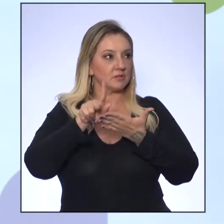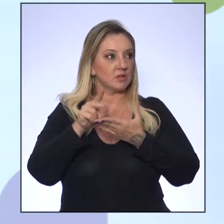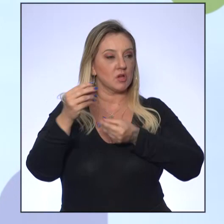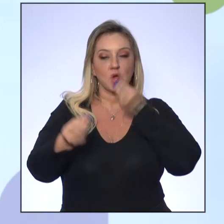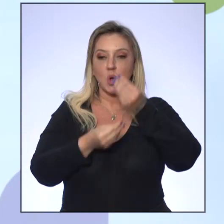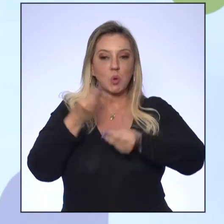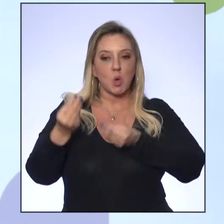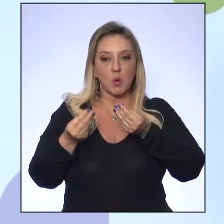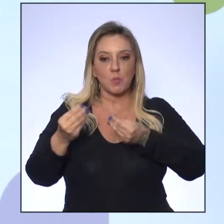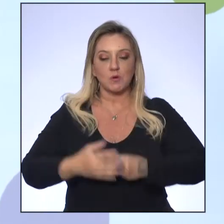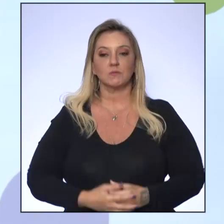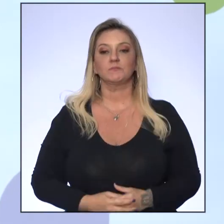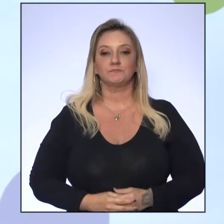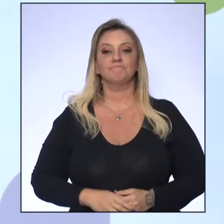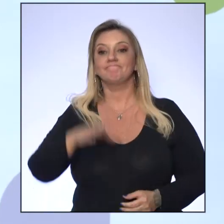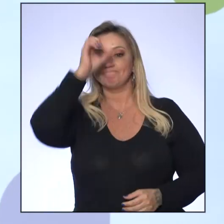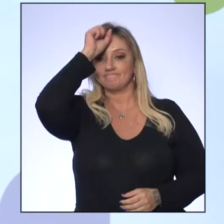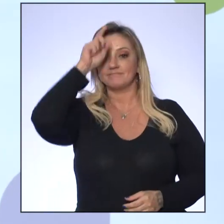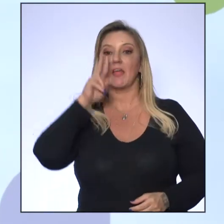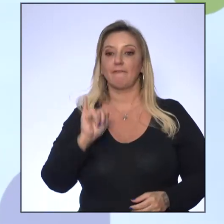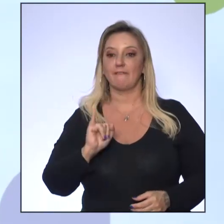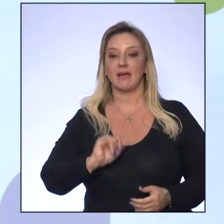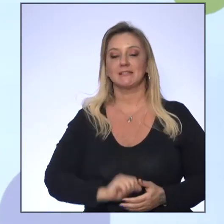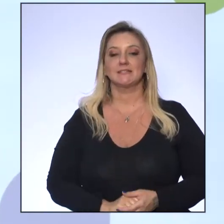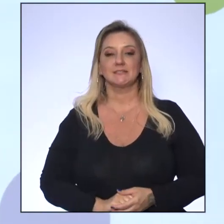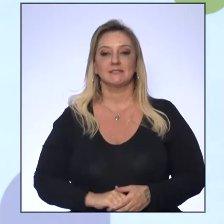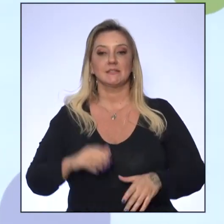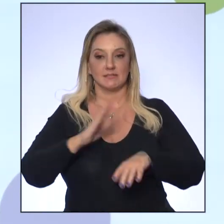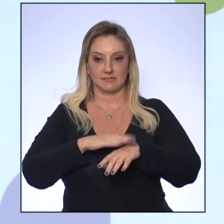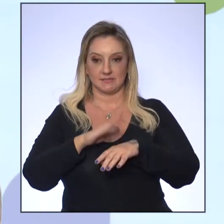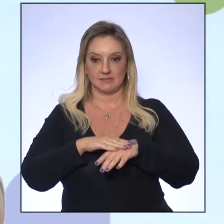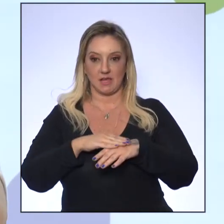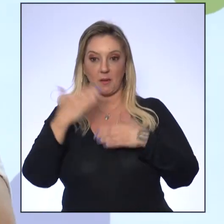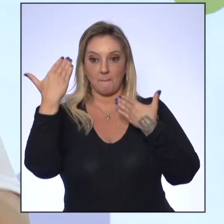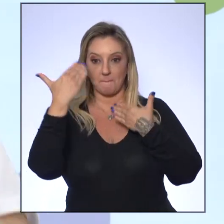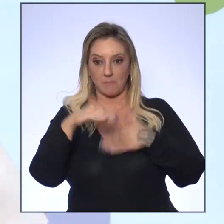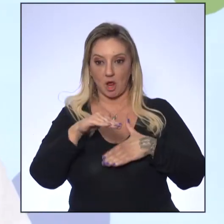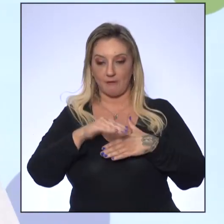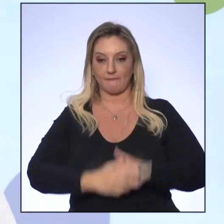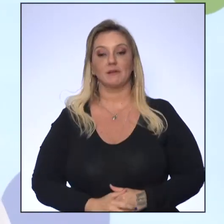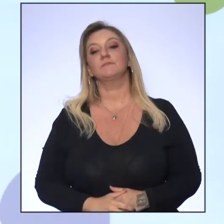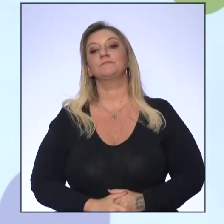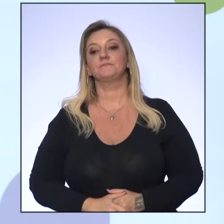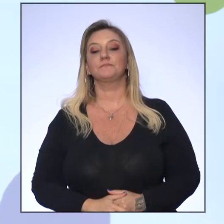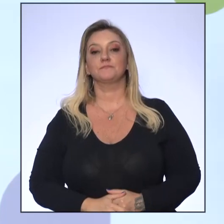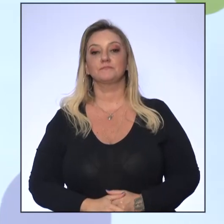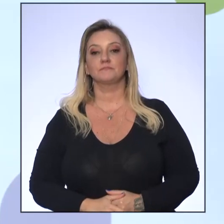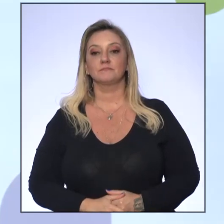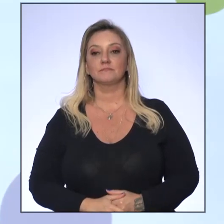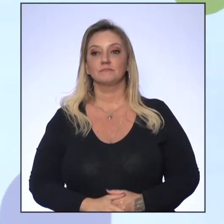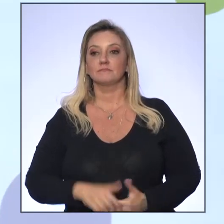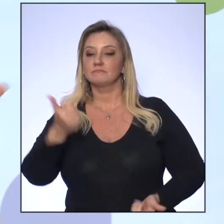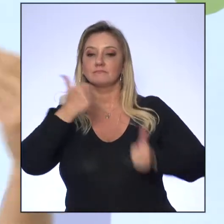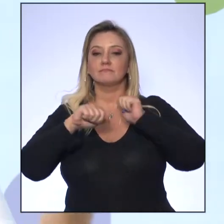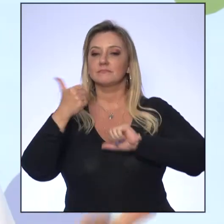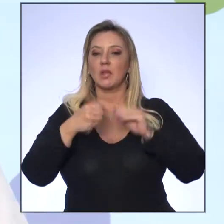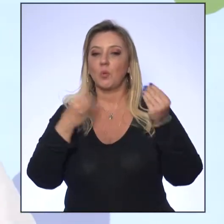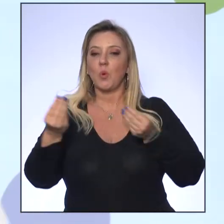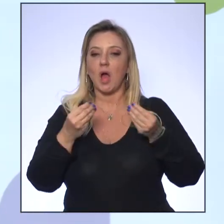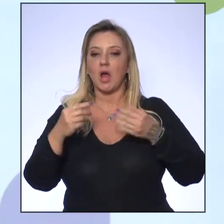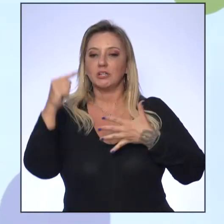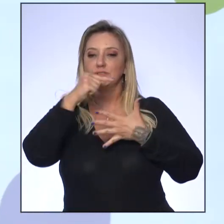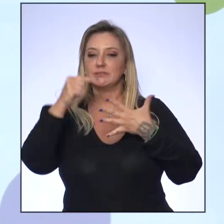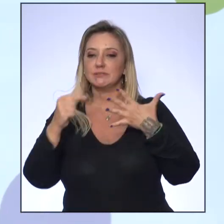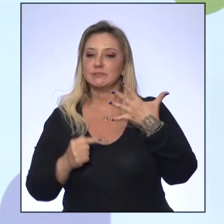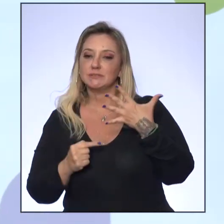funciona, então, esse formulário? Você vai aprender. Feito isso, você vai fazer uma prova. E aí você vai avaliar em quais disciplinas,